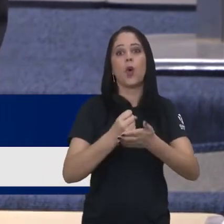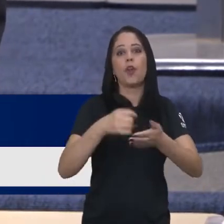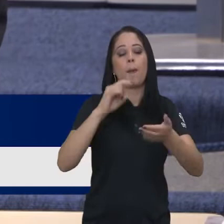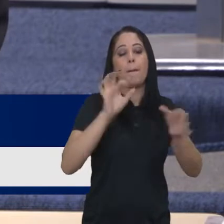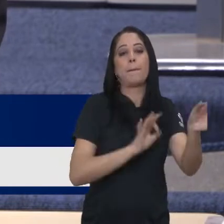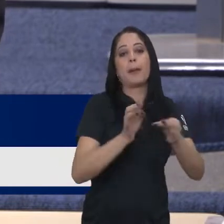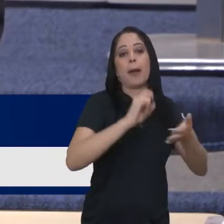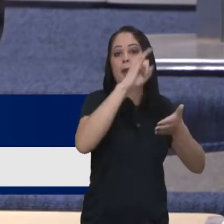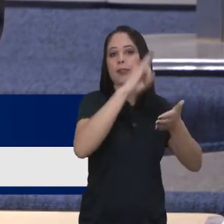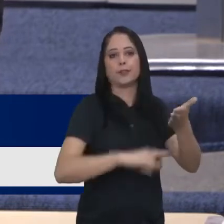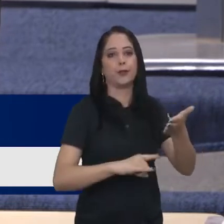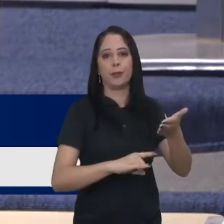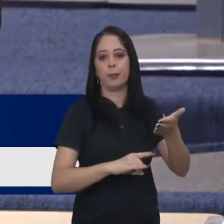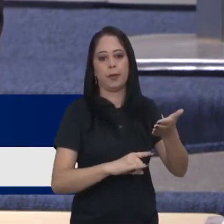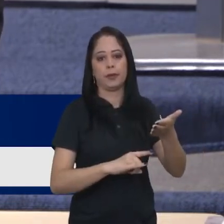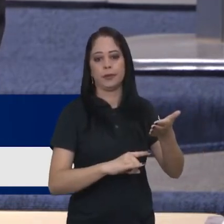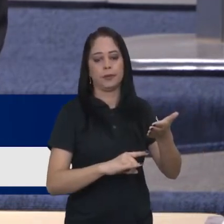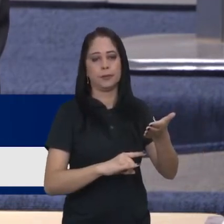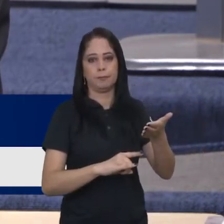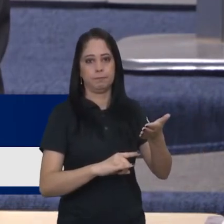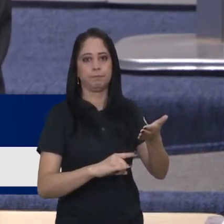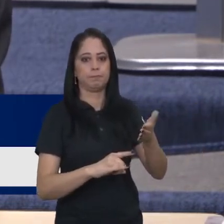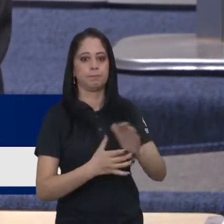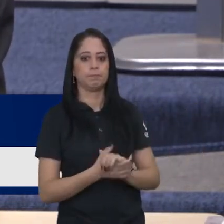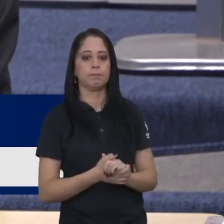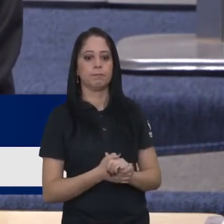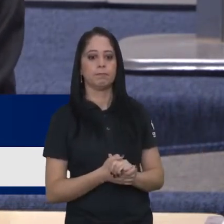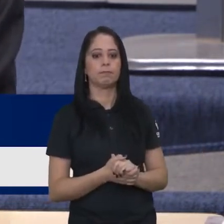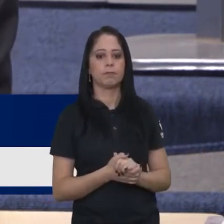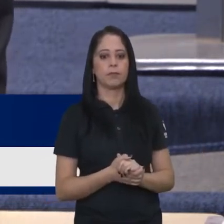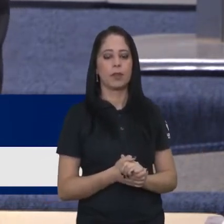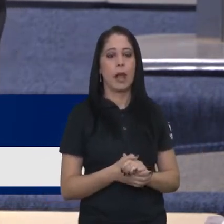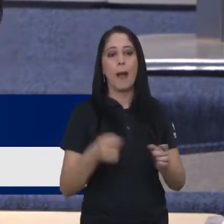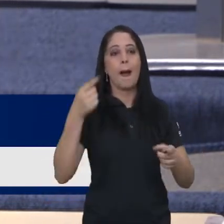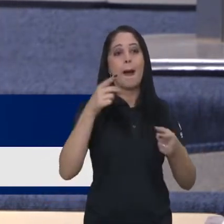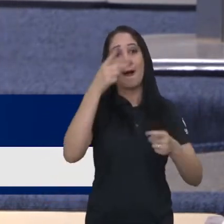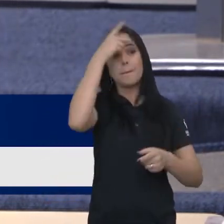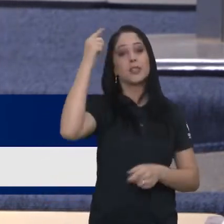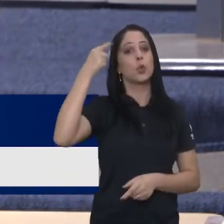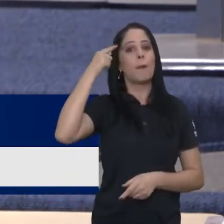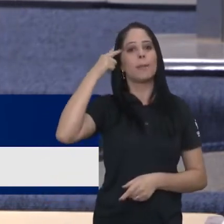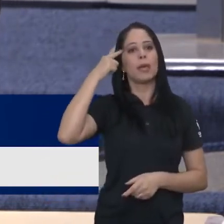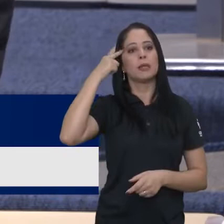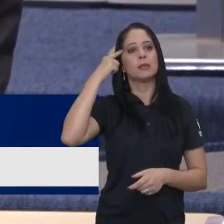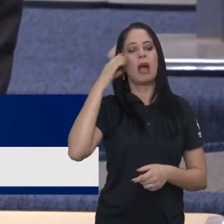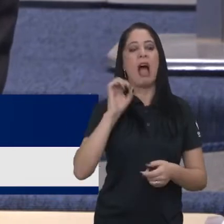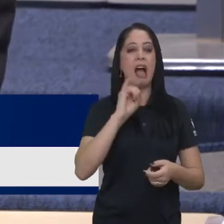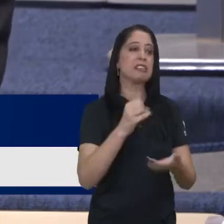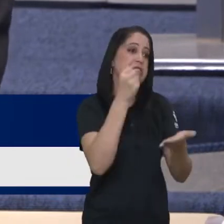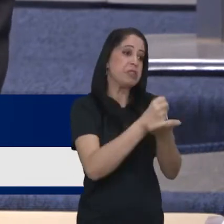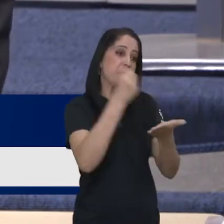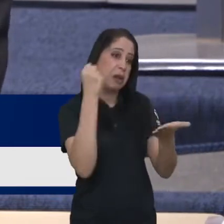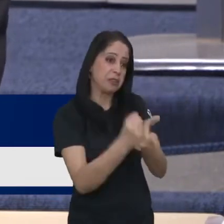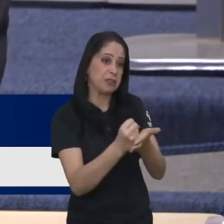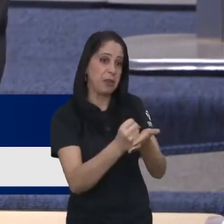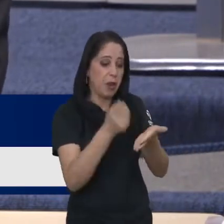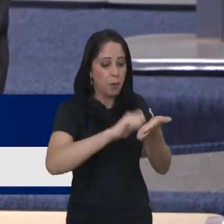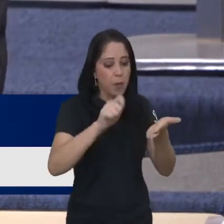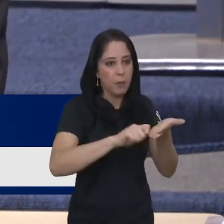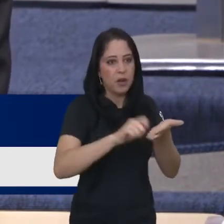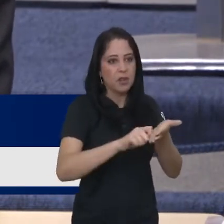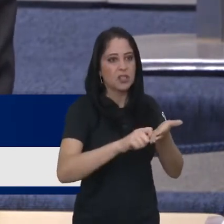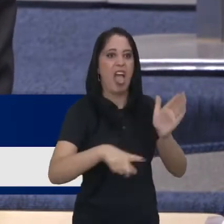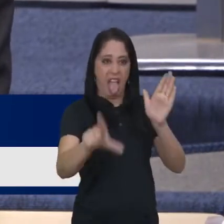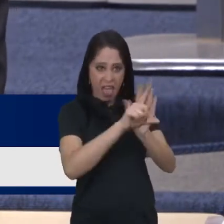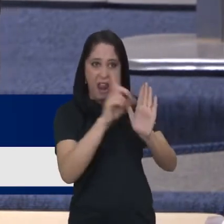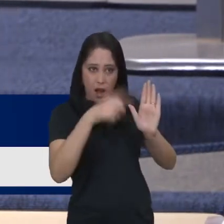tipo de documento. Porque um documento em cartório, mesmo que seja um reconhecimento de firma, dá uma ideia da pessoa que aquilo é legal. E na verdade não é, não tem nada